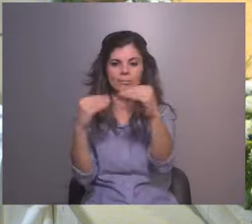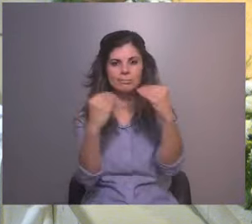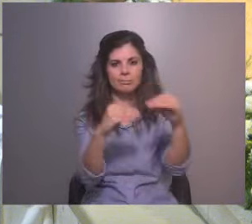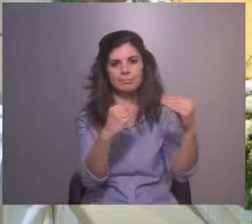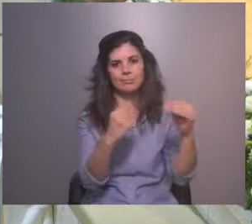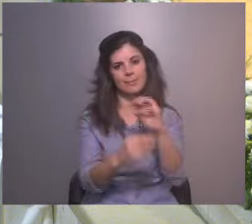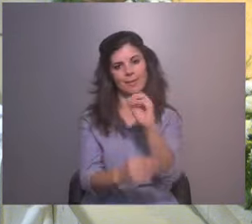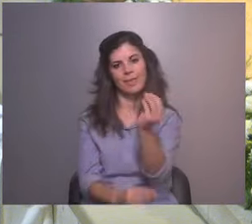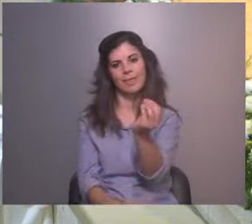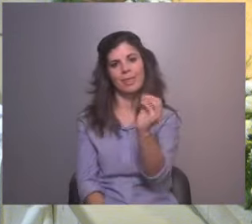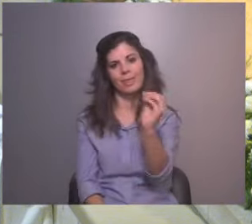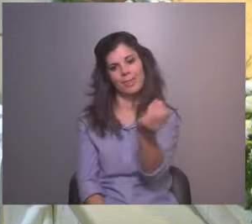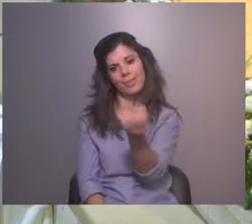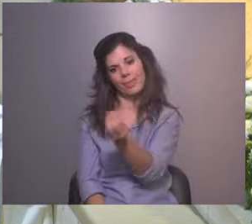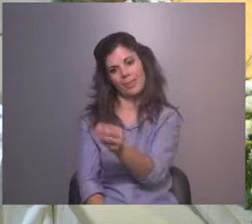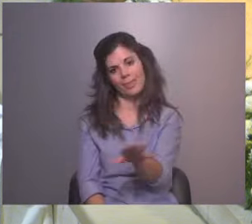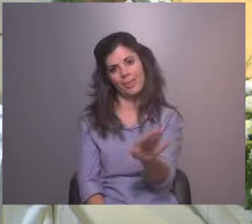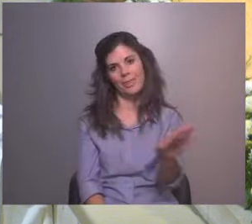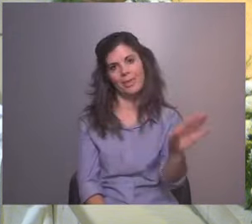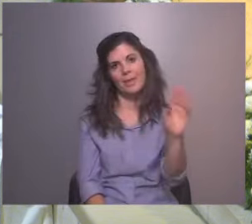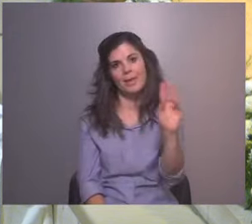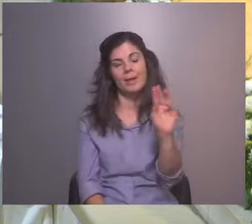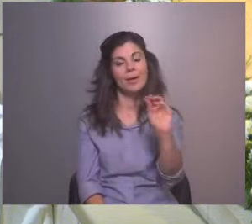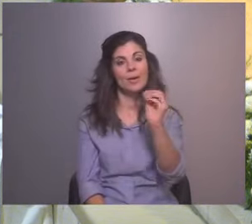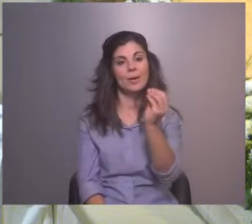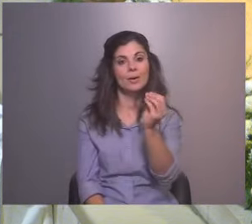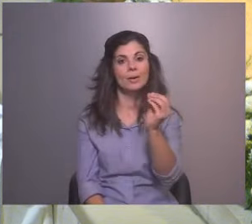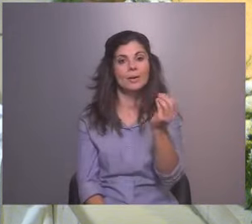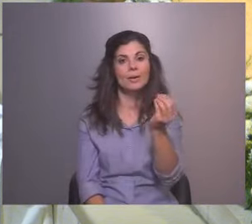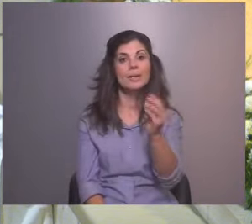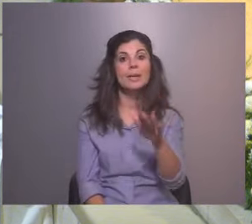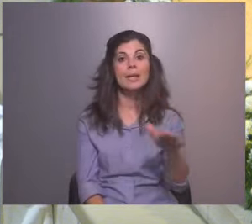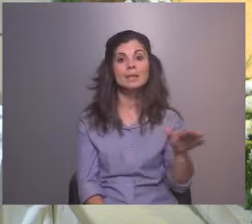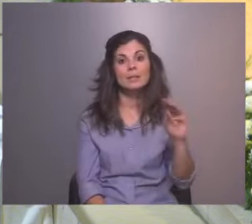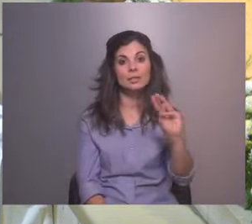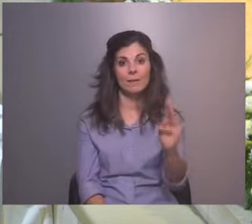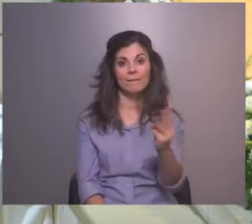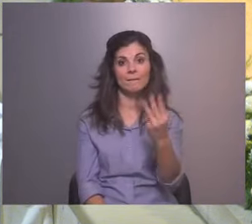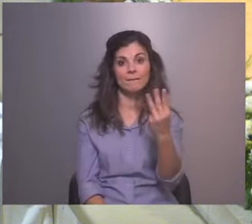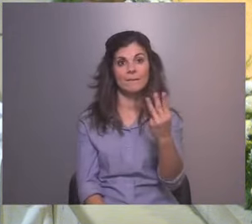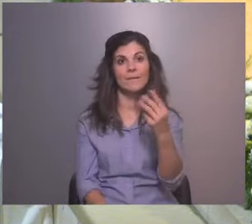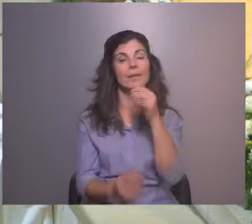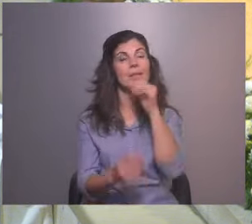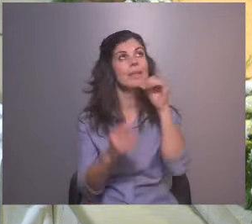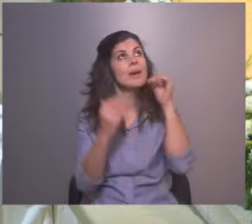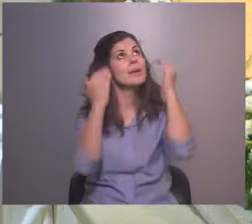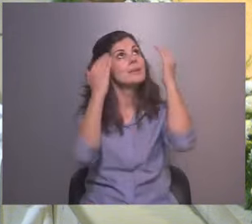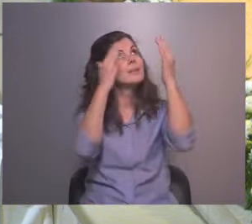Maria, no dia 13 de julho de